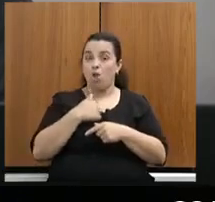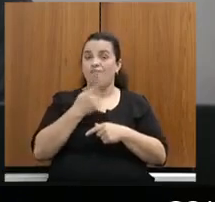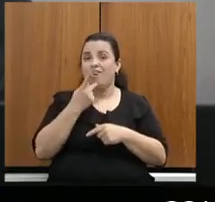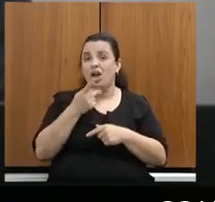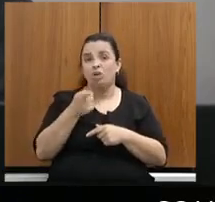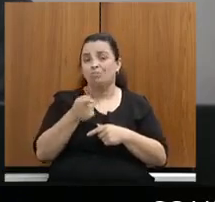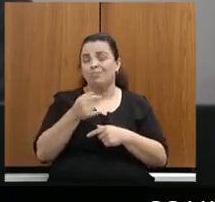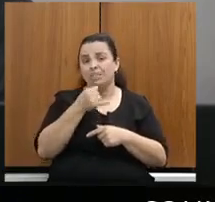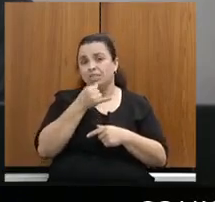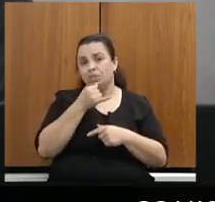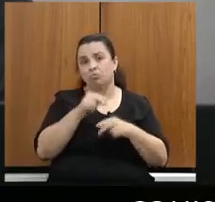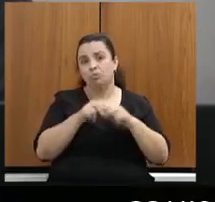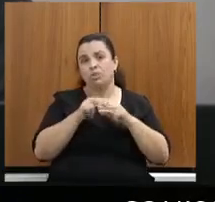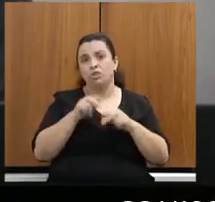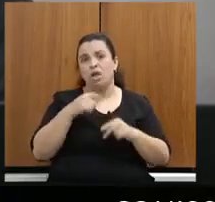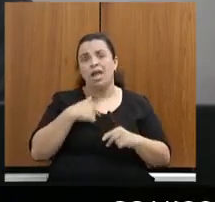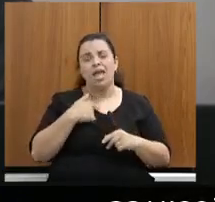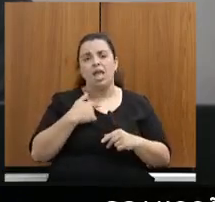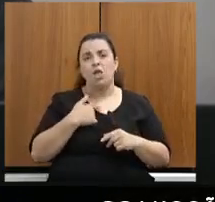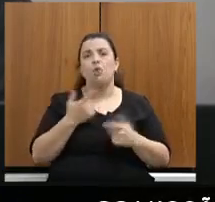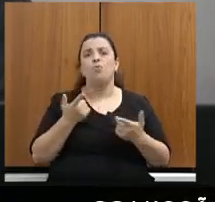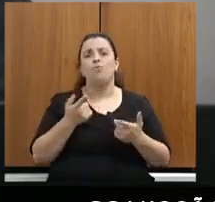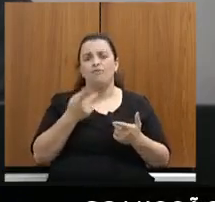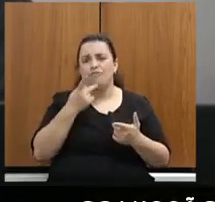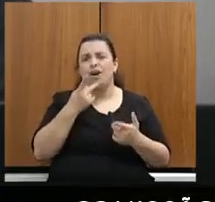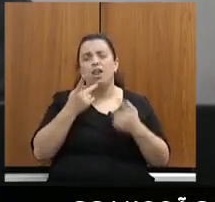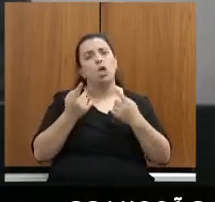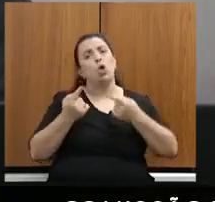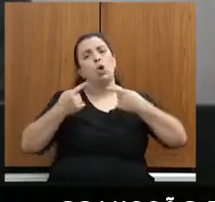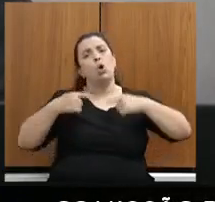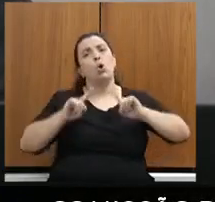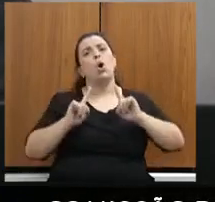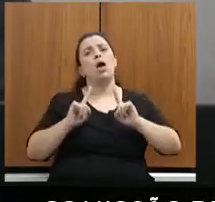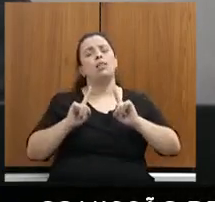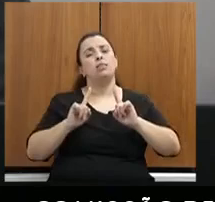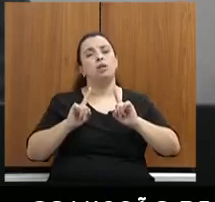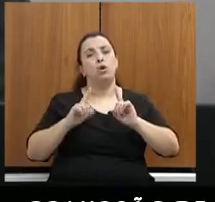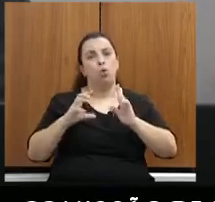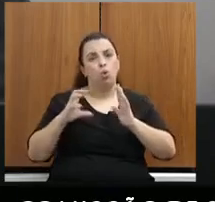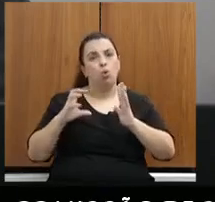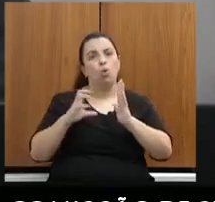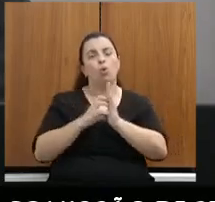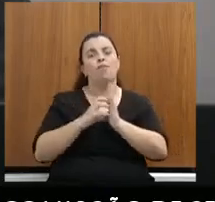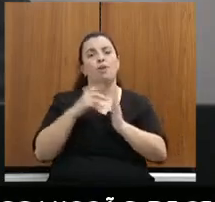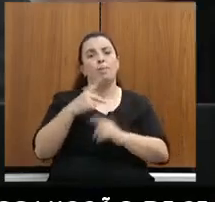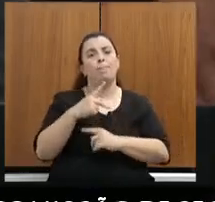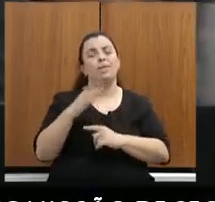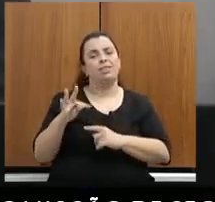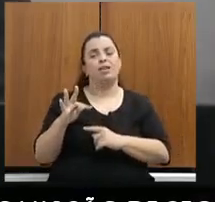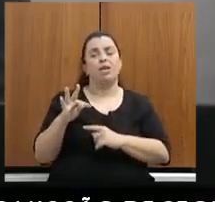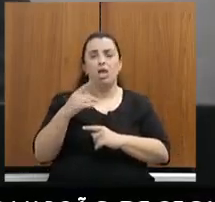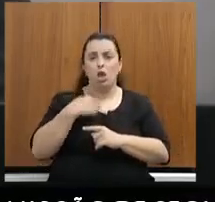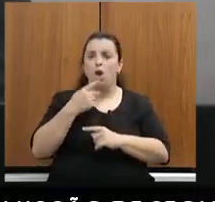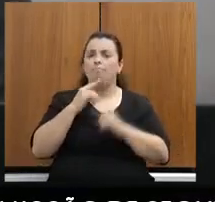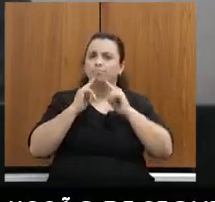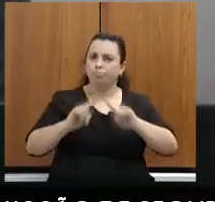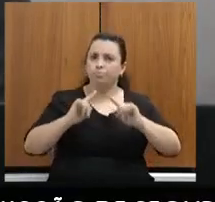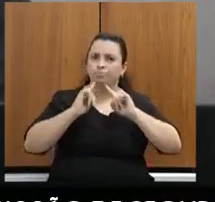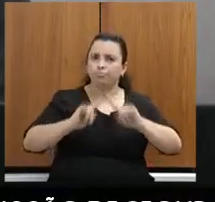com o governo do PT que nesta casa então uma planilha está aqui disponível